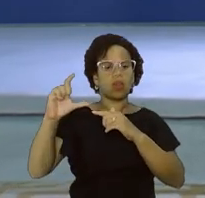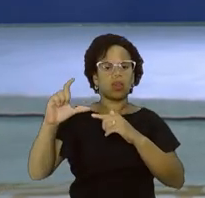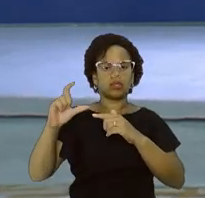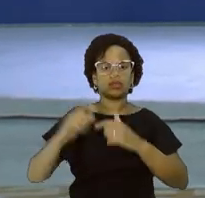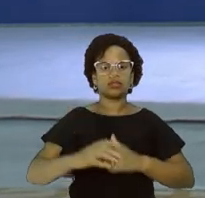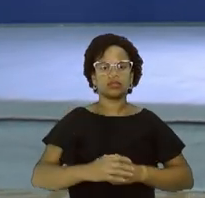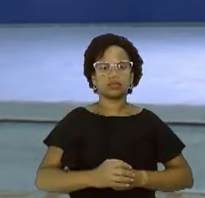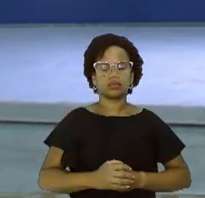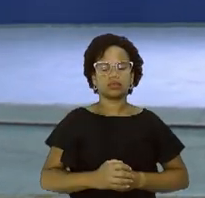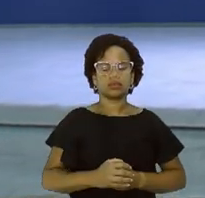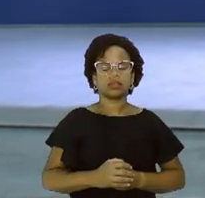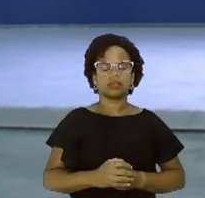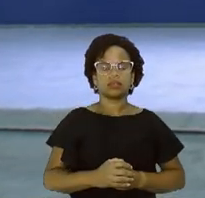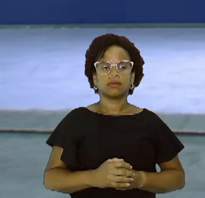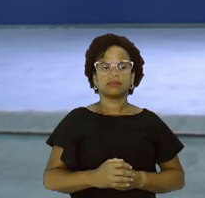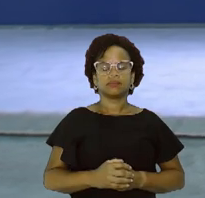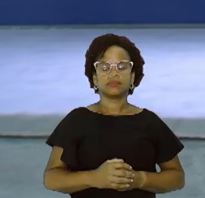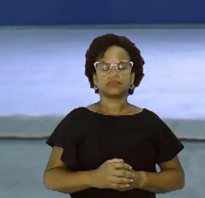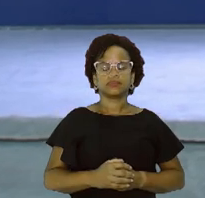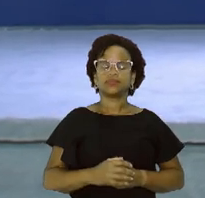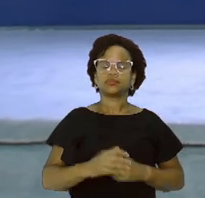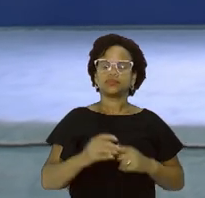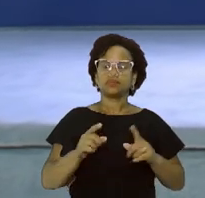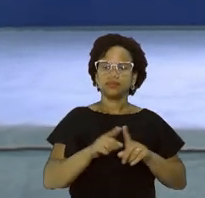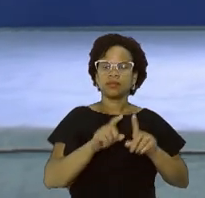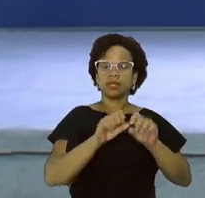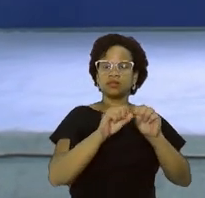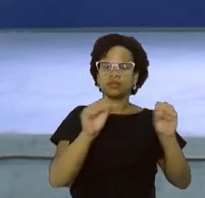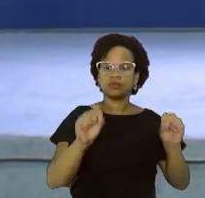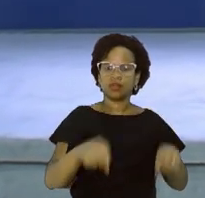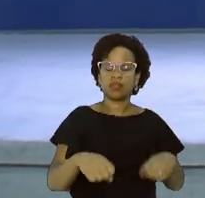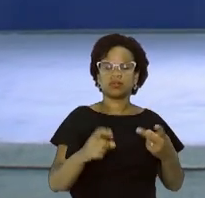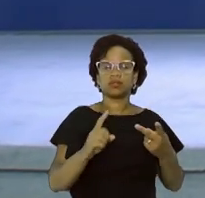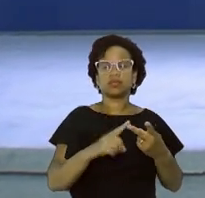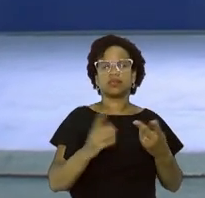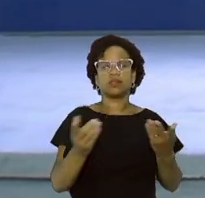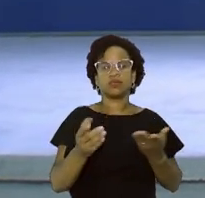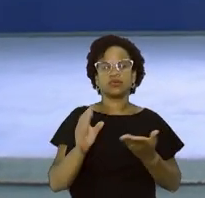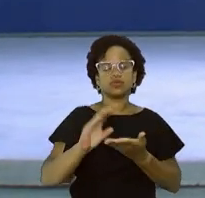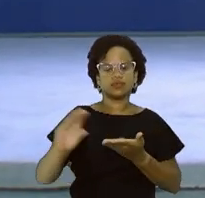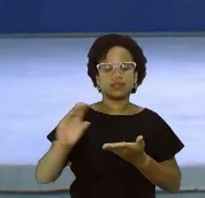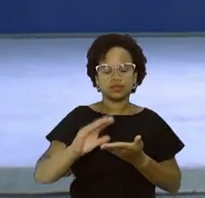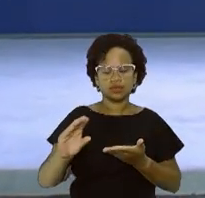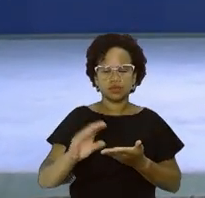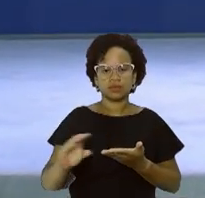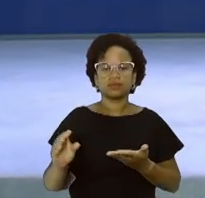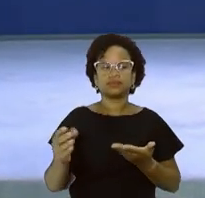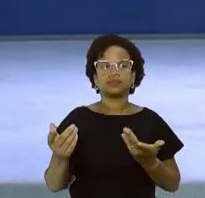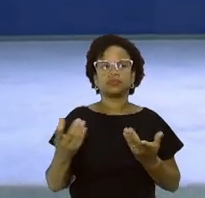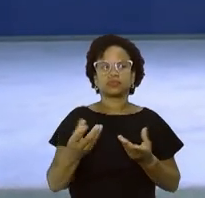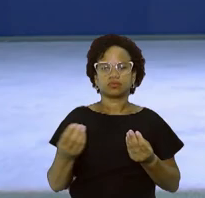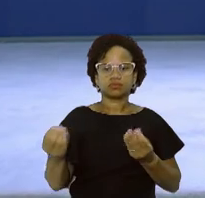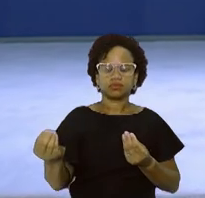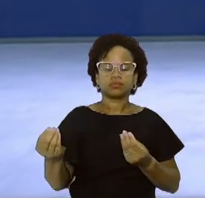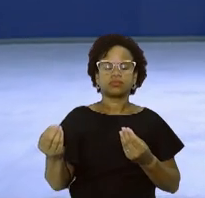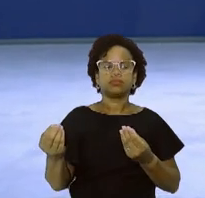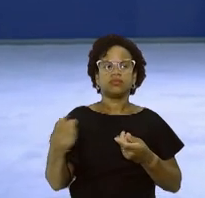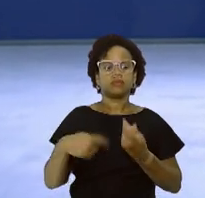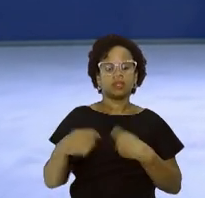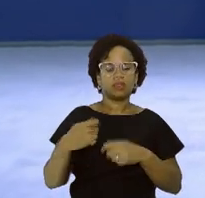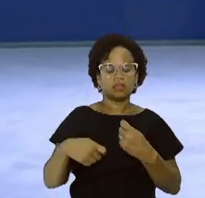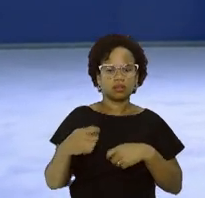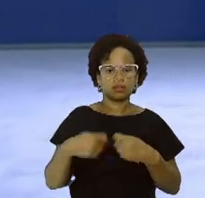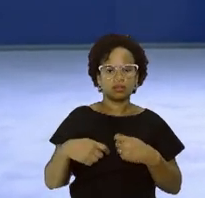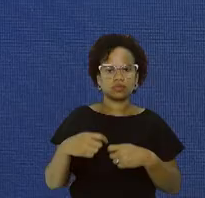aplicativos em software Então hoje a gente tá investindo muita coisa e entra Price a gente também continua investindo em negócios